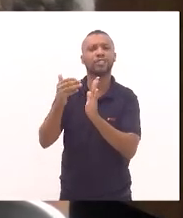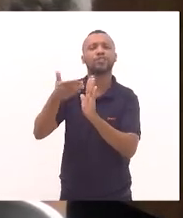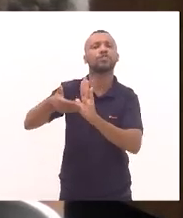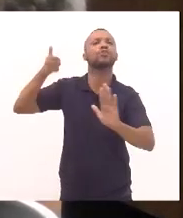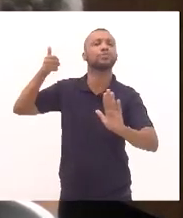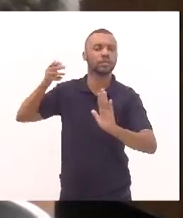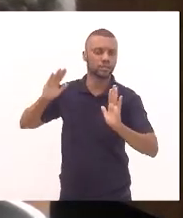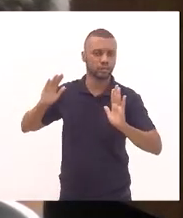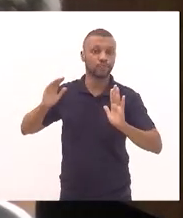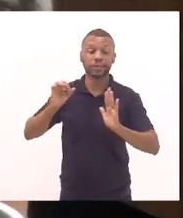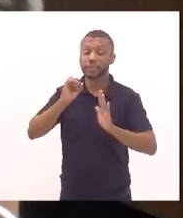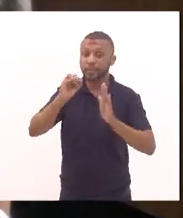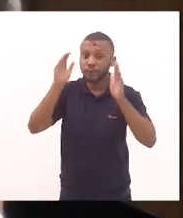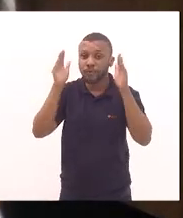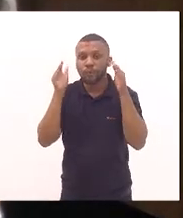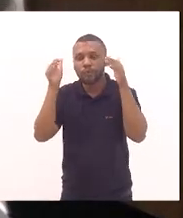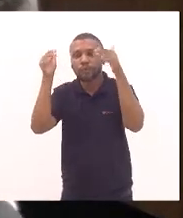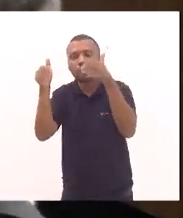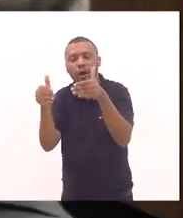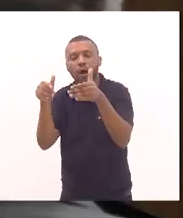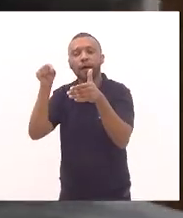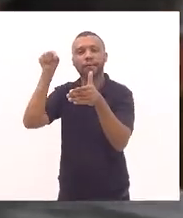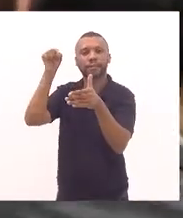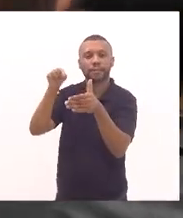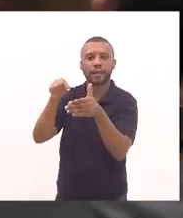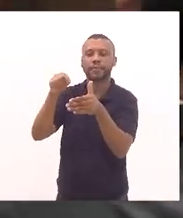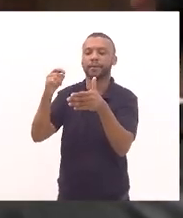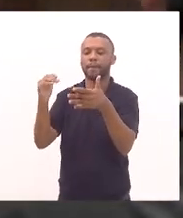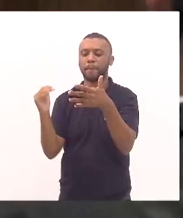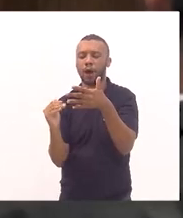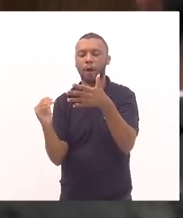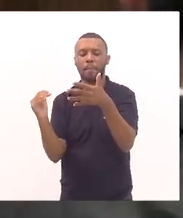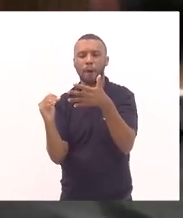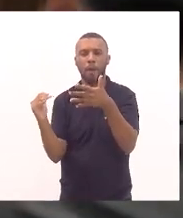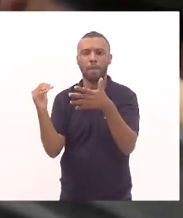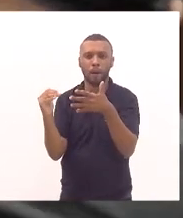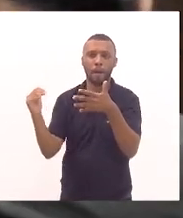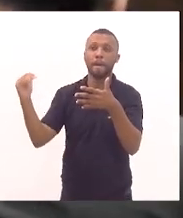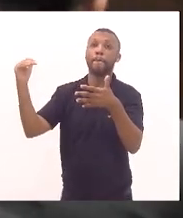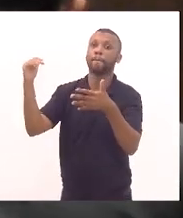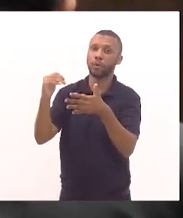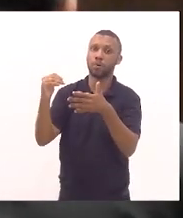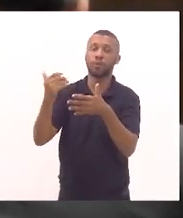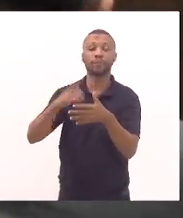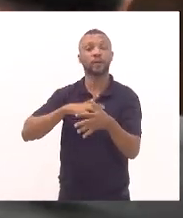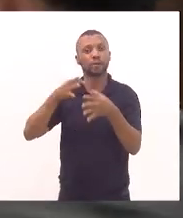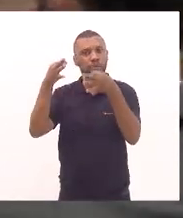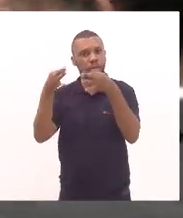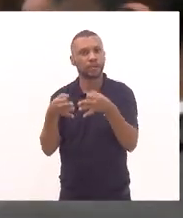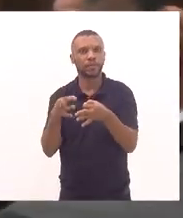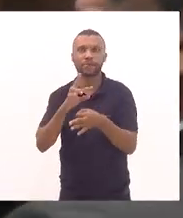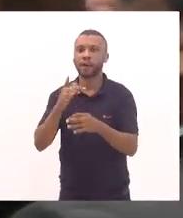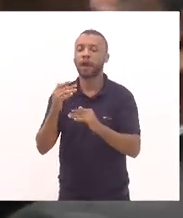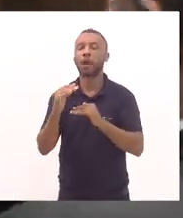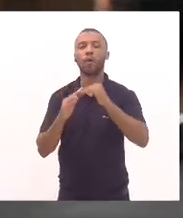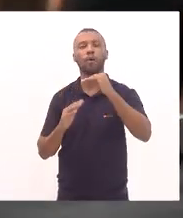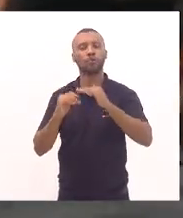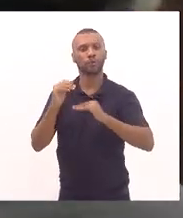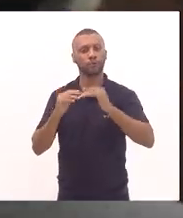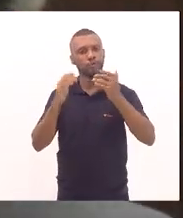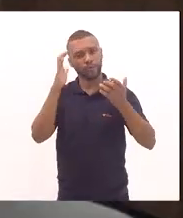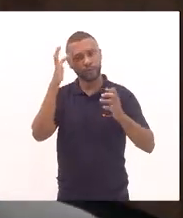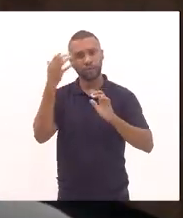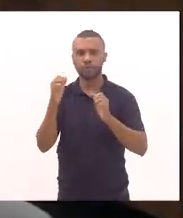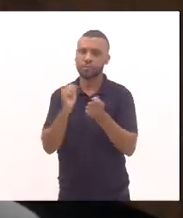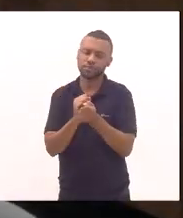caso específico dessa promoção, e eu tenho certeza que nós vamos construir uma solução de conjunto, já